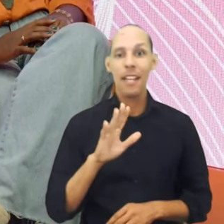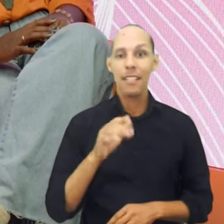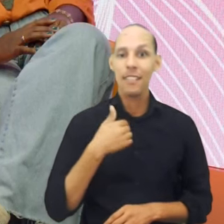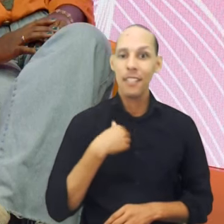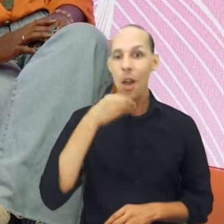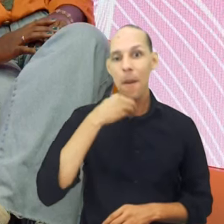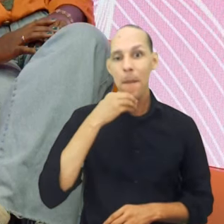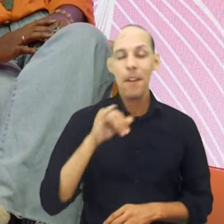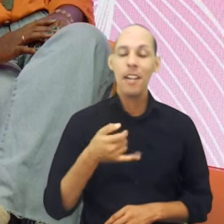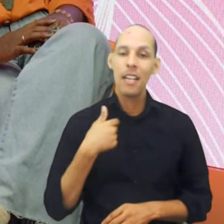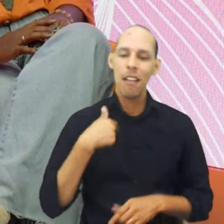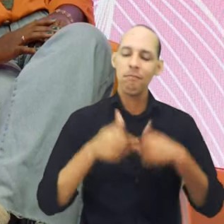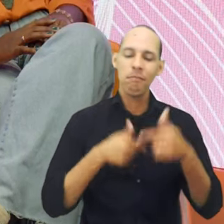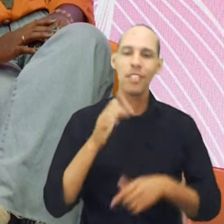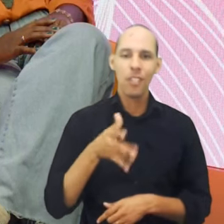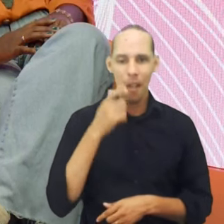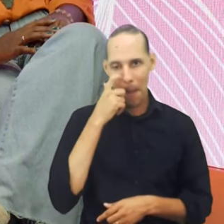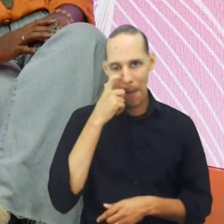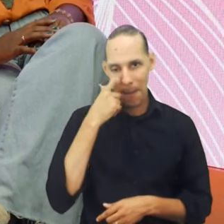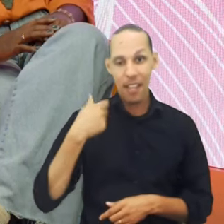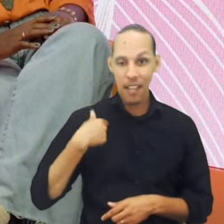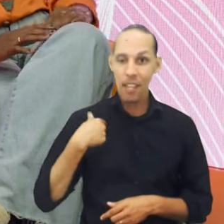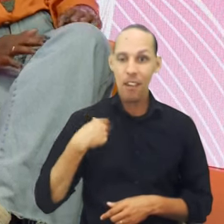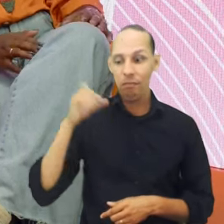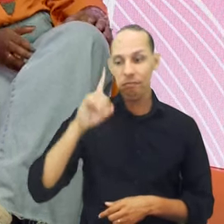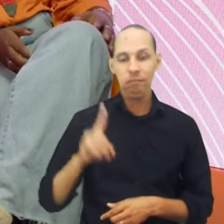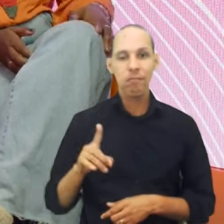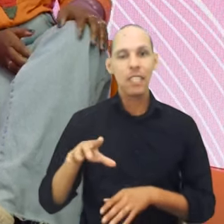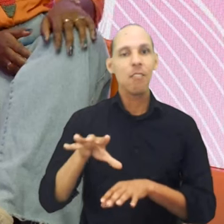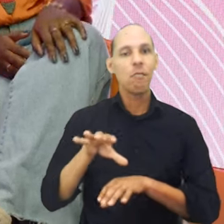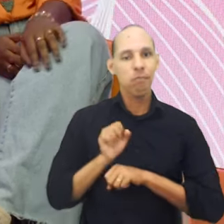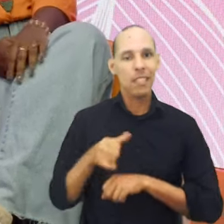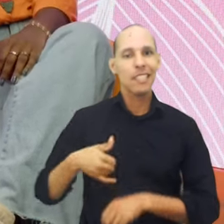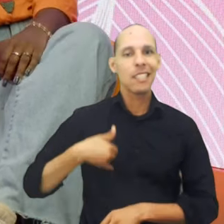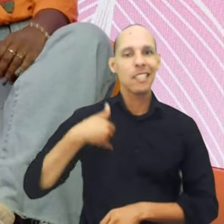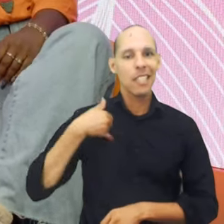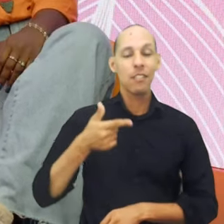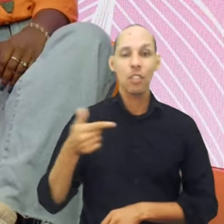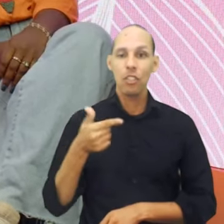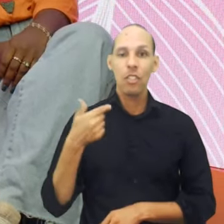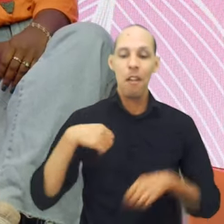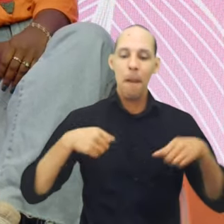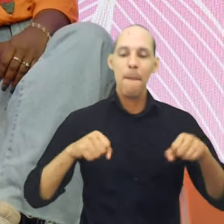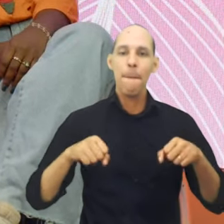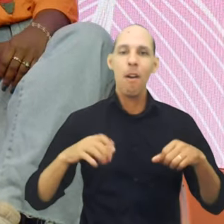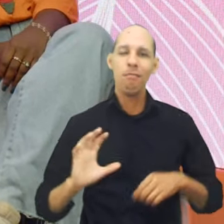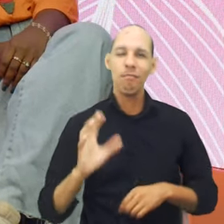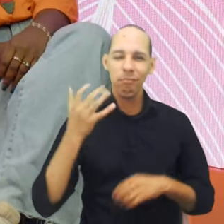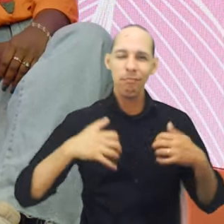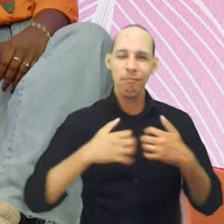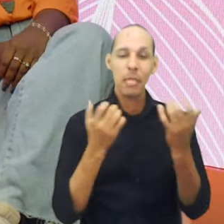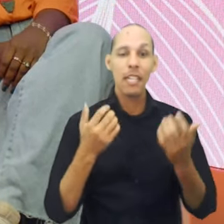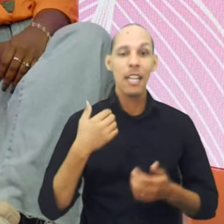Eu já estava empregada, eu me tornei uma pessoa com deficiência aos 22 anos, porque sofri um acidente de moto. Eu tinha recém-formado